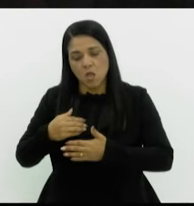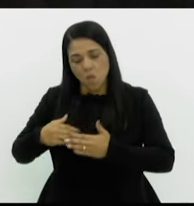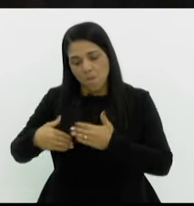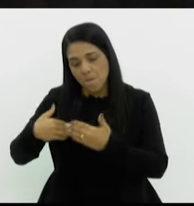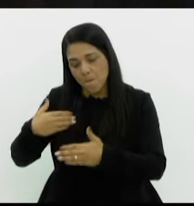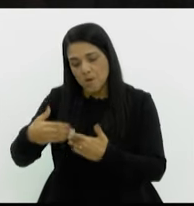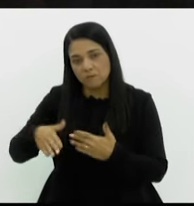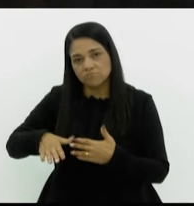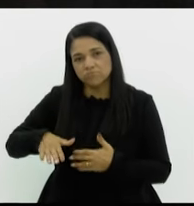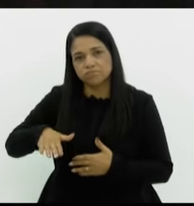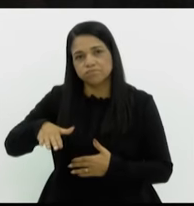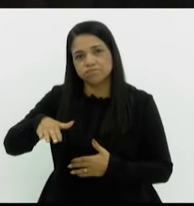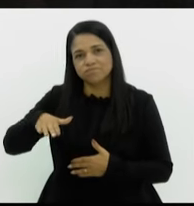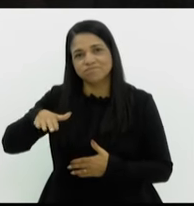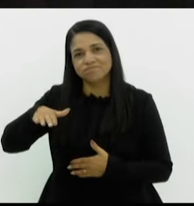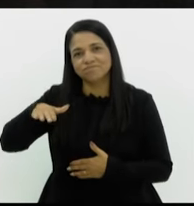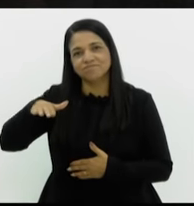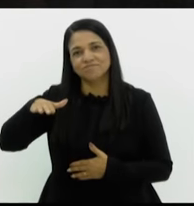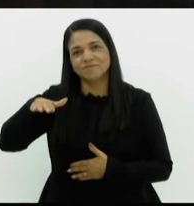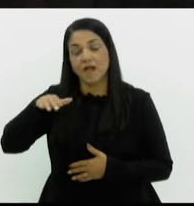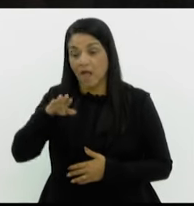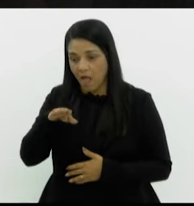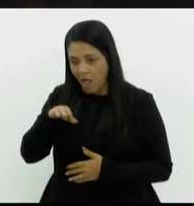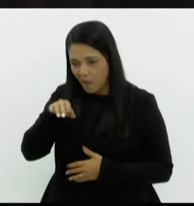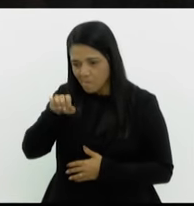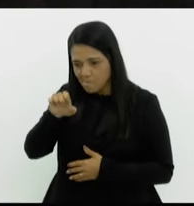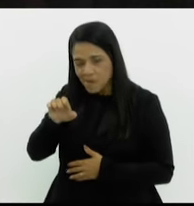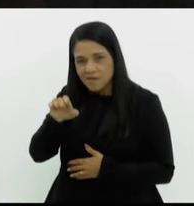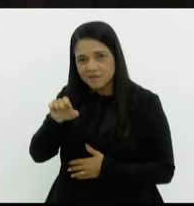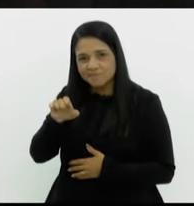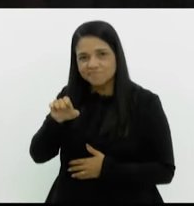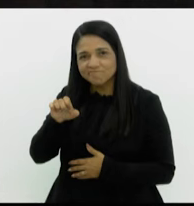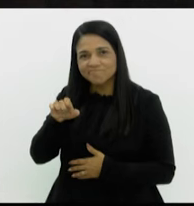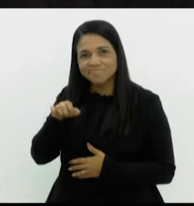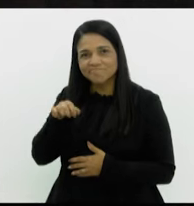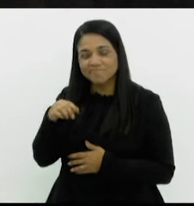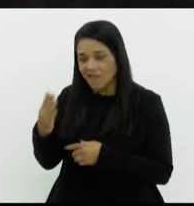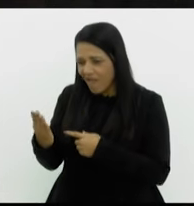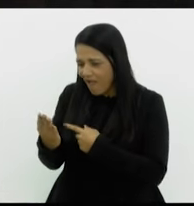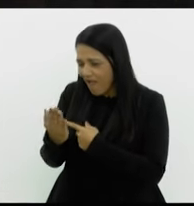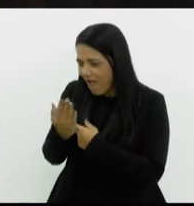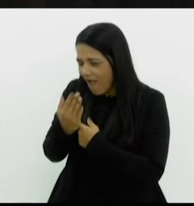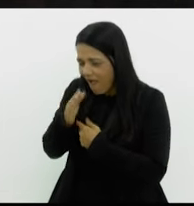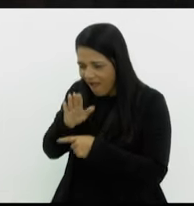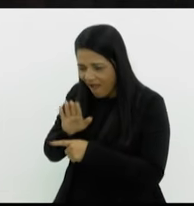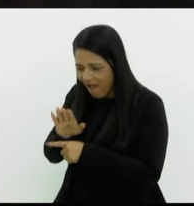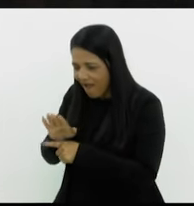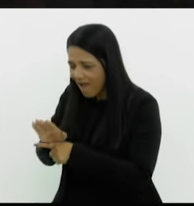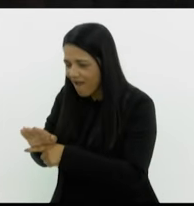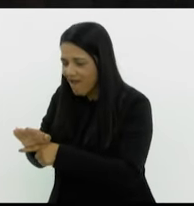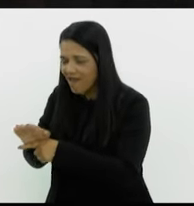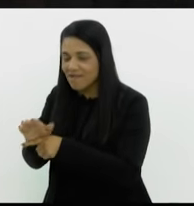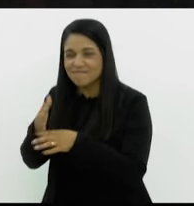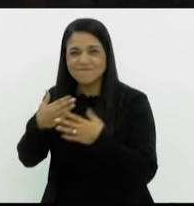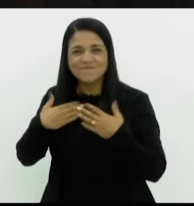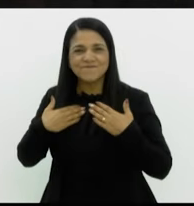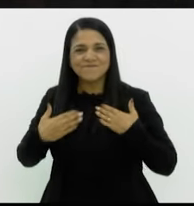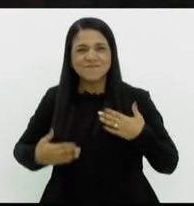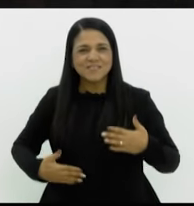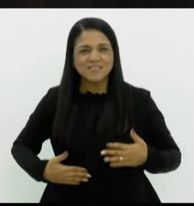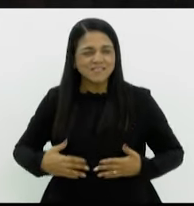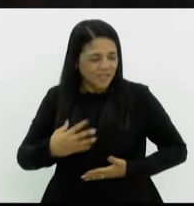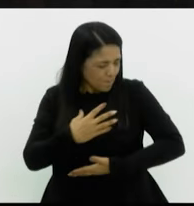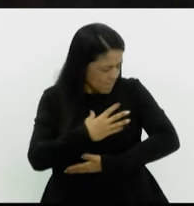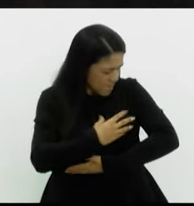crescimento, a mãe é a nossa nutrição, não só física, mas